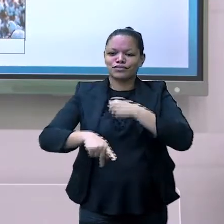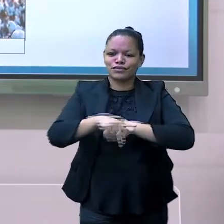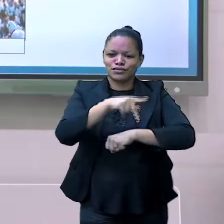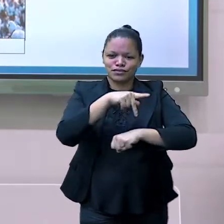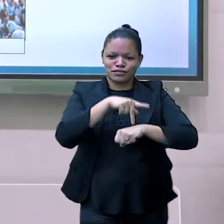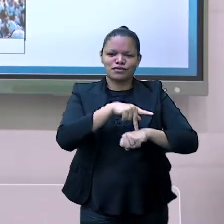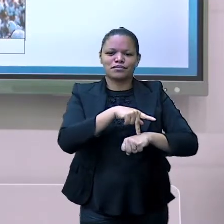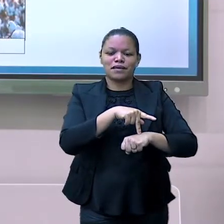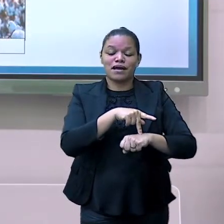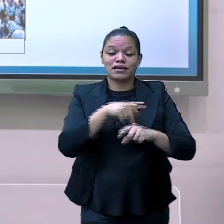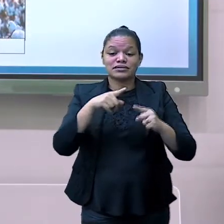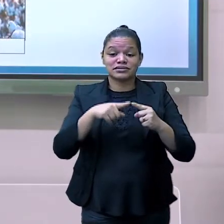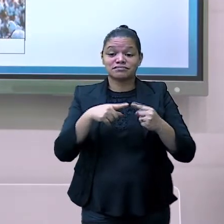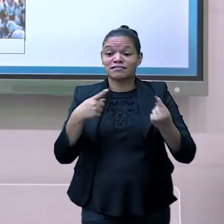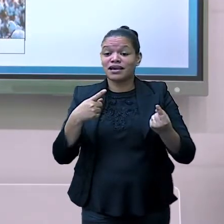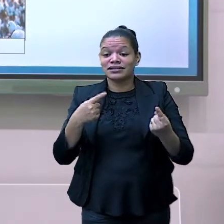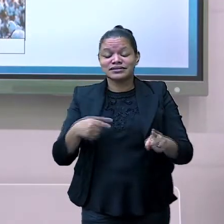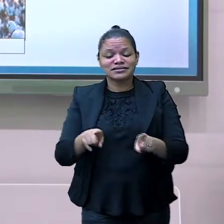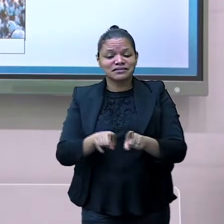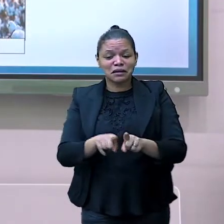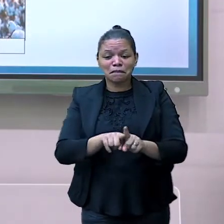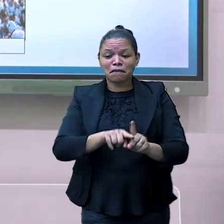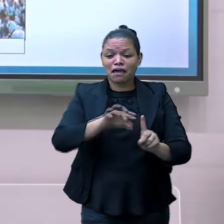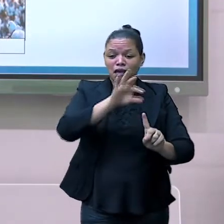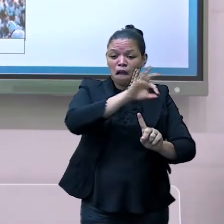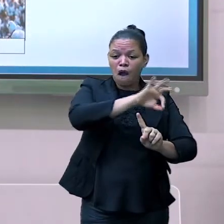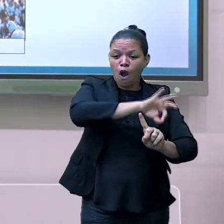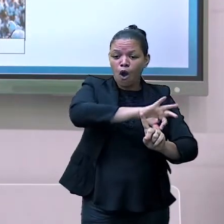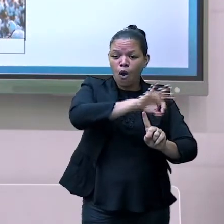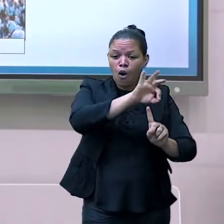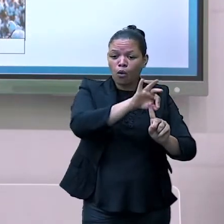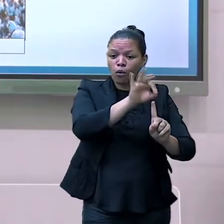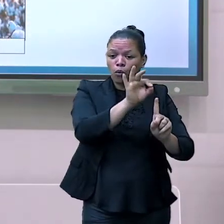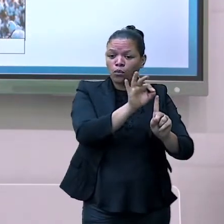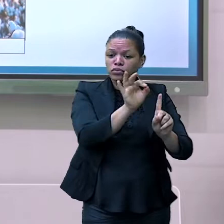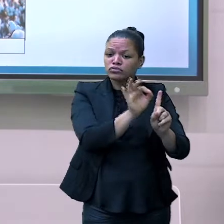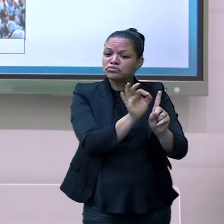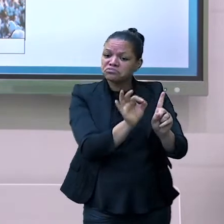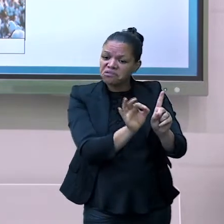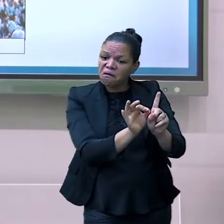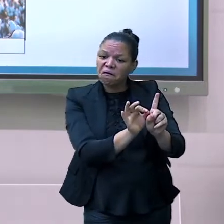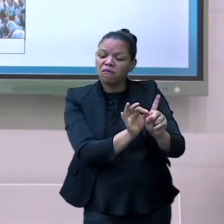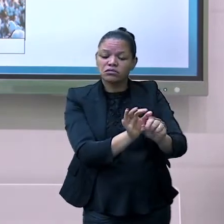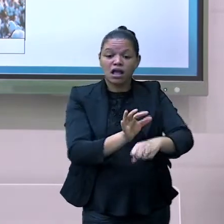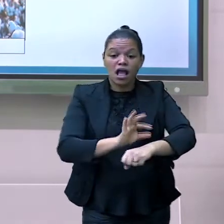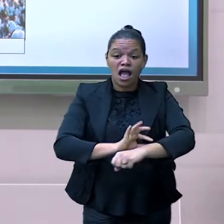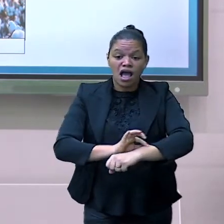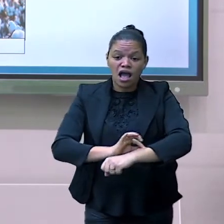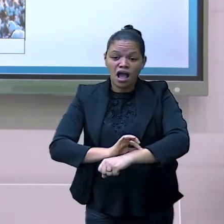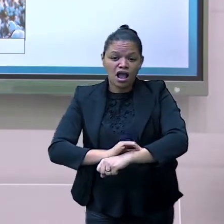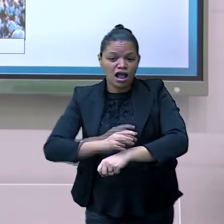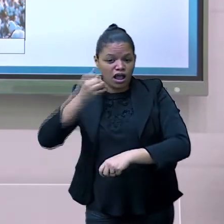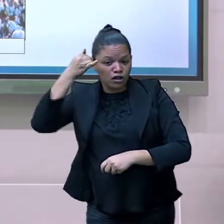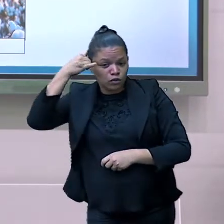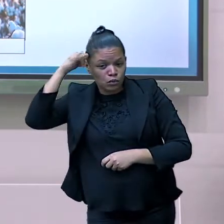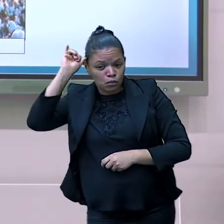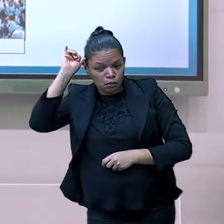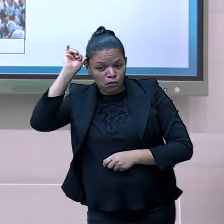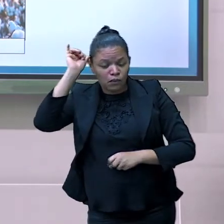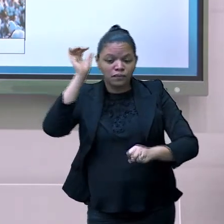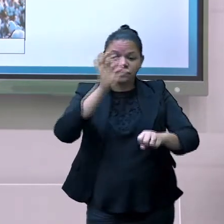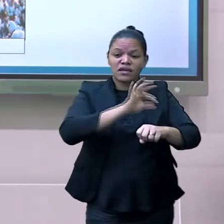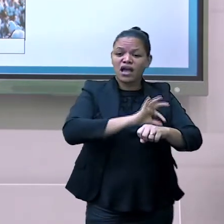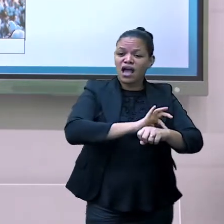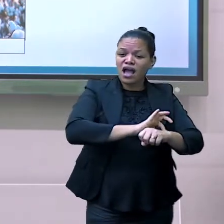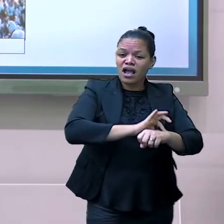também exporta soja, a carne bovina, né? Que é a carne do boi, o açúcar, o café, a carne do frango,